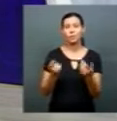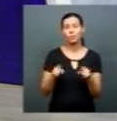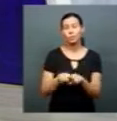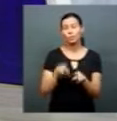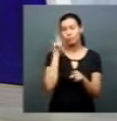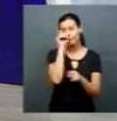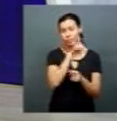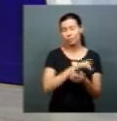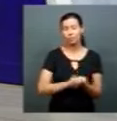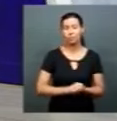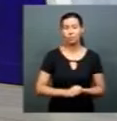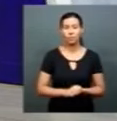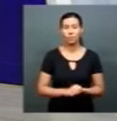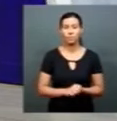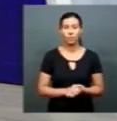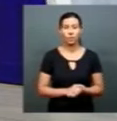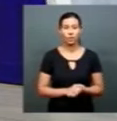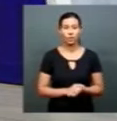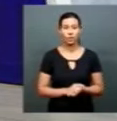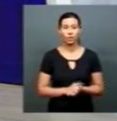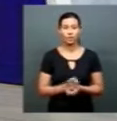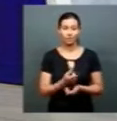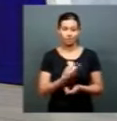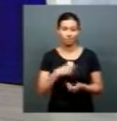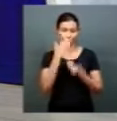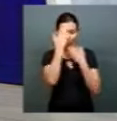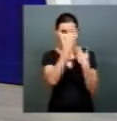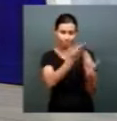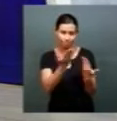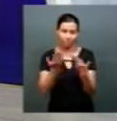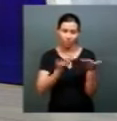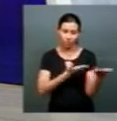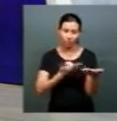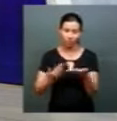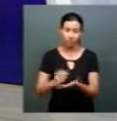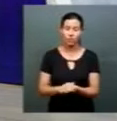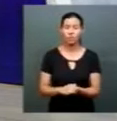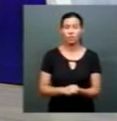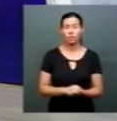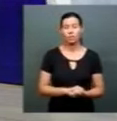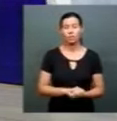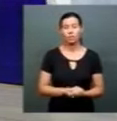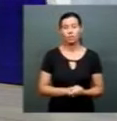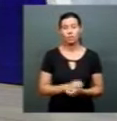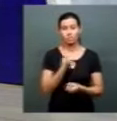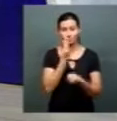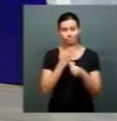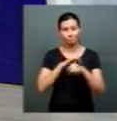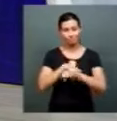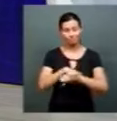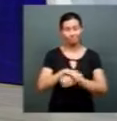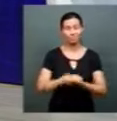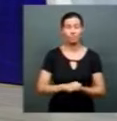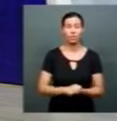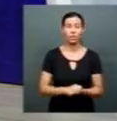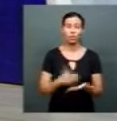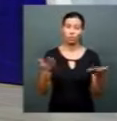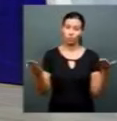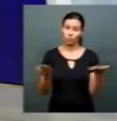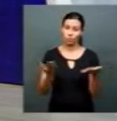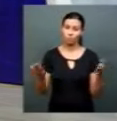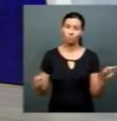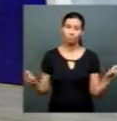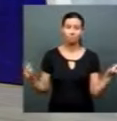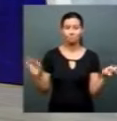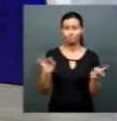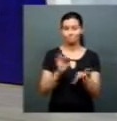pouquinho, né? A gente que agradece o convite. Muito obrigado, Manuela. Muito obrigado, Vérica. Obrigado. Boa noite. Boa noite. Encerramos